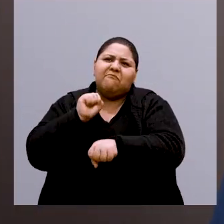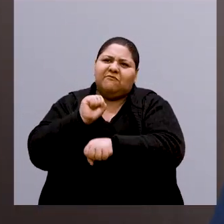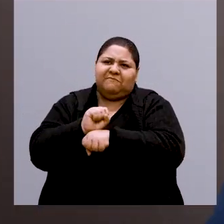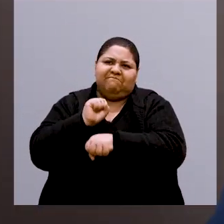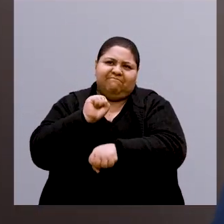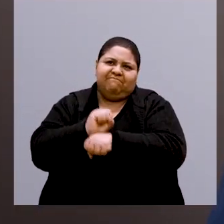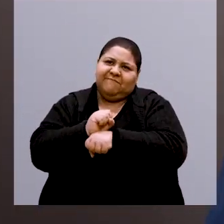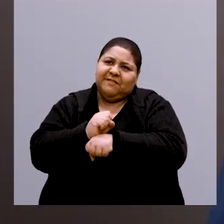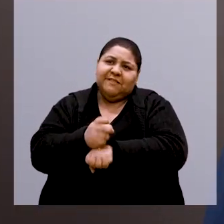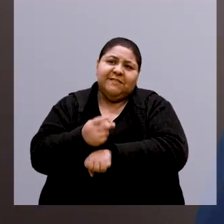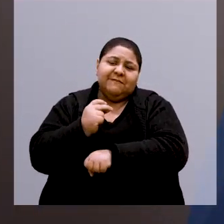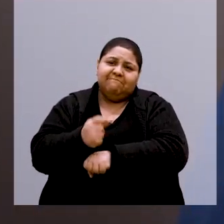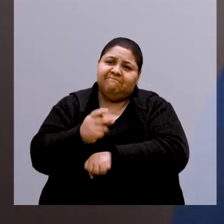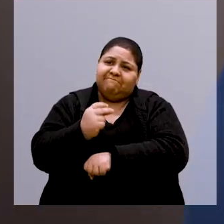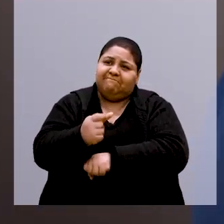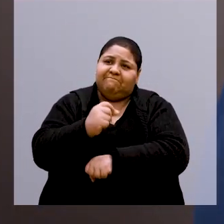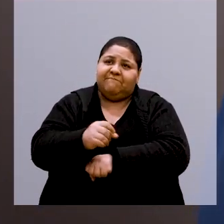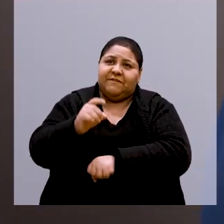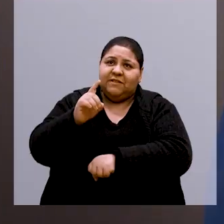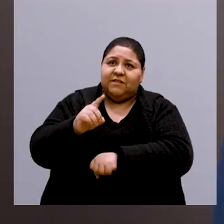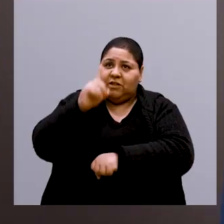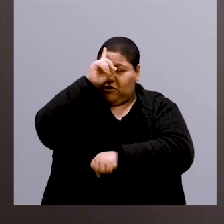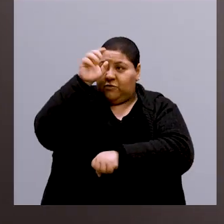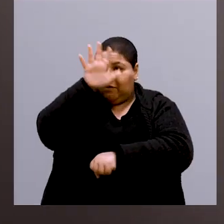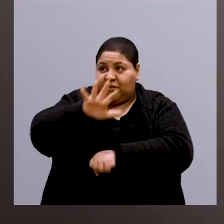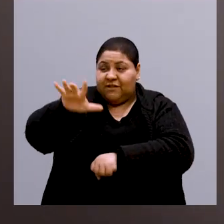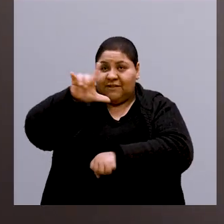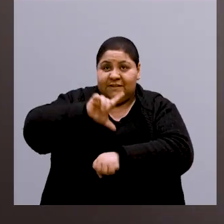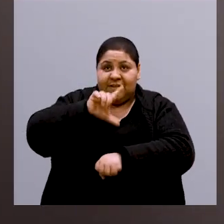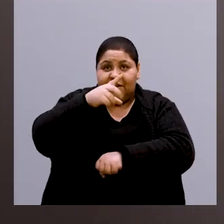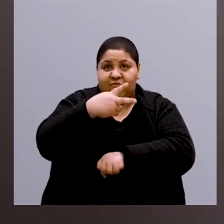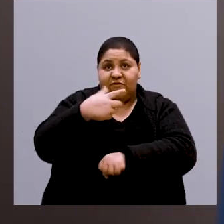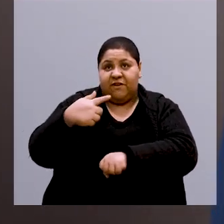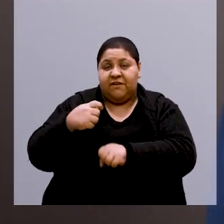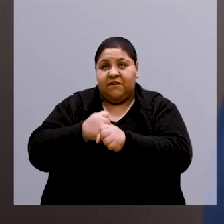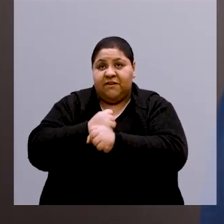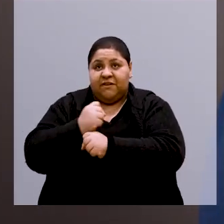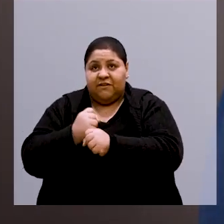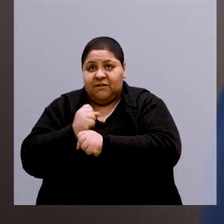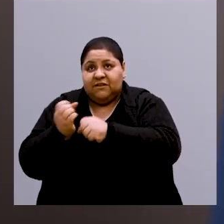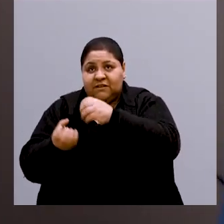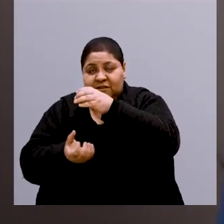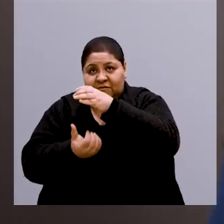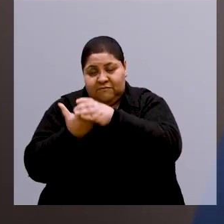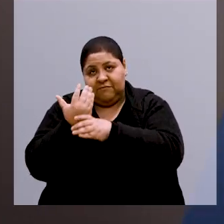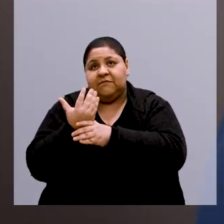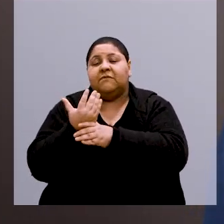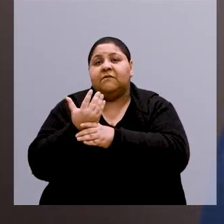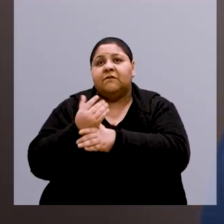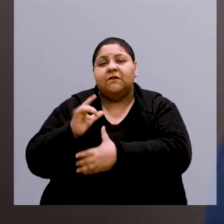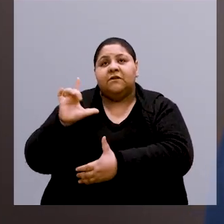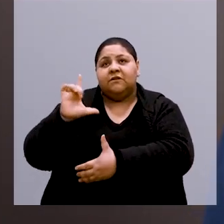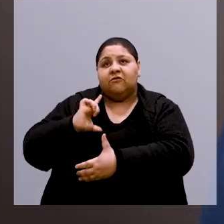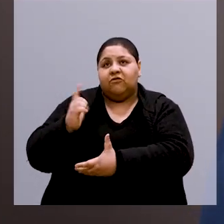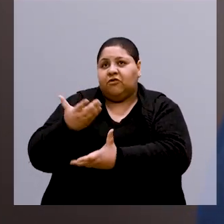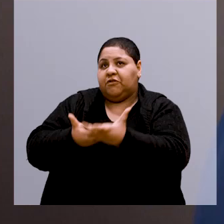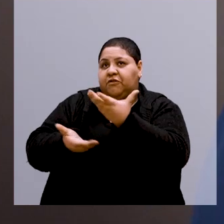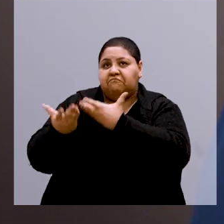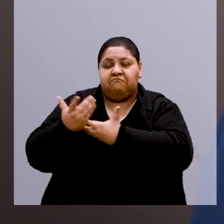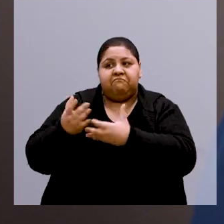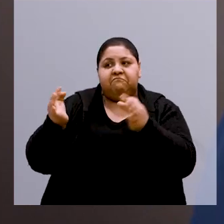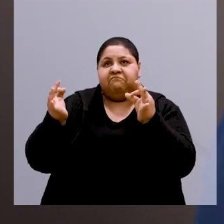por ele a vida inteira, né? O Hospital Geral aqui tem 27 anos de fundação, um hospital que tem